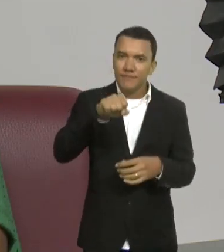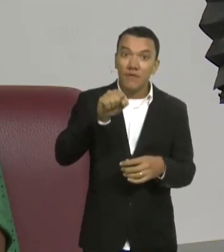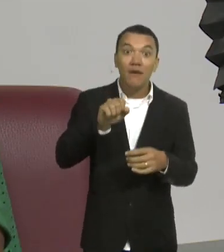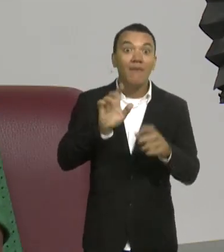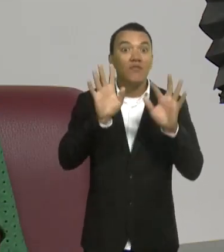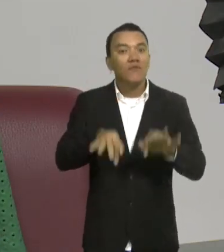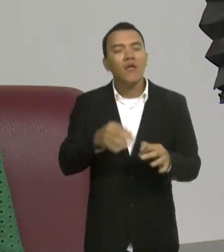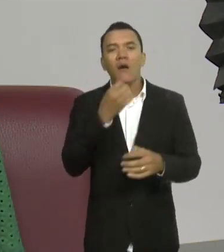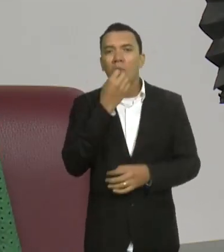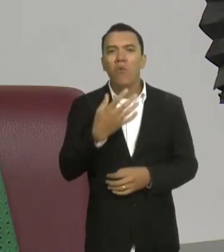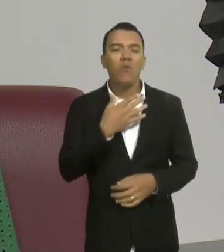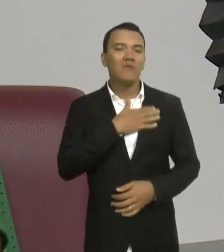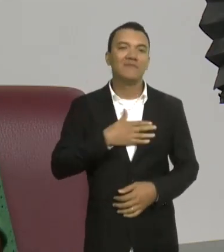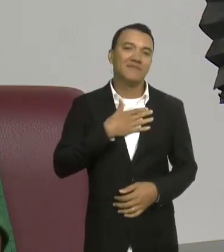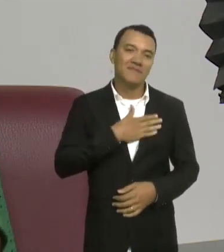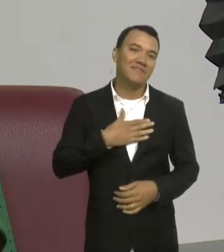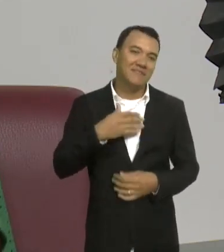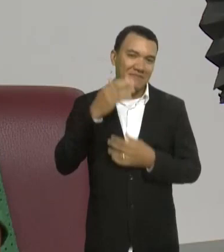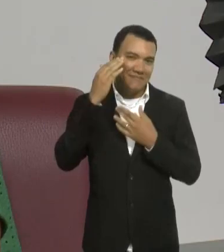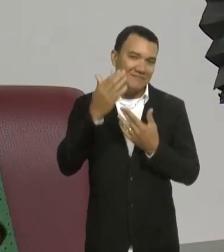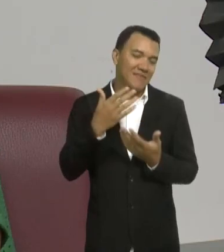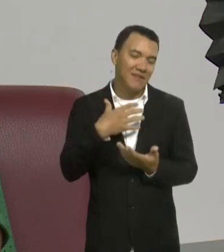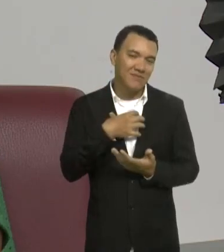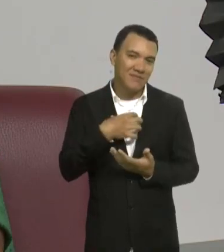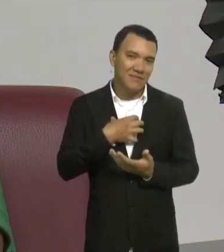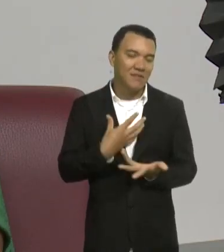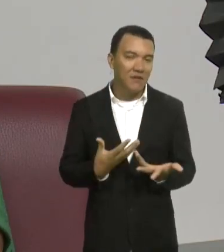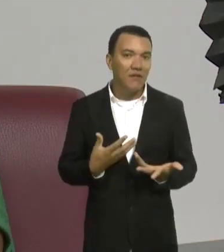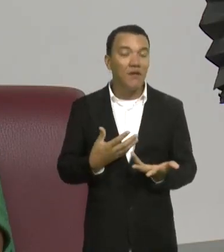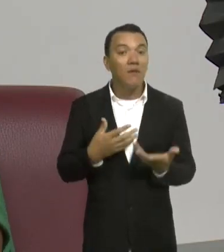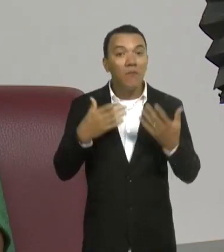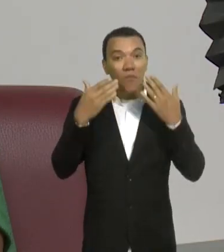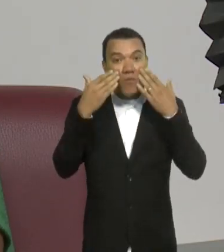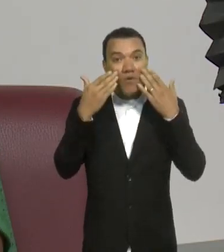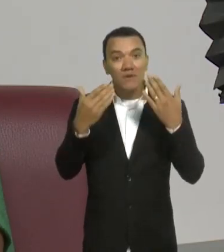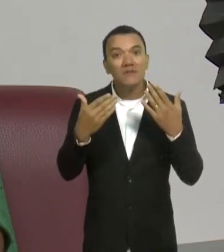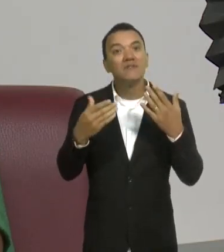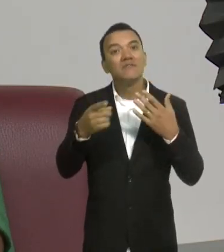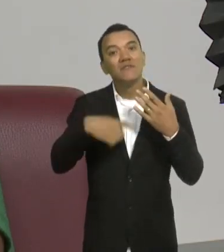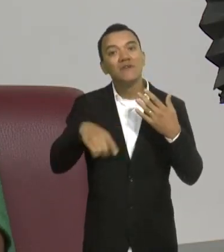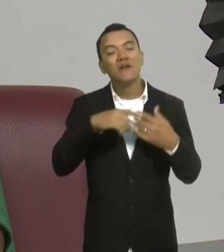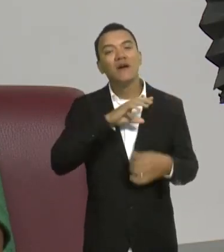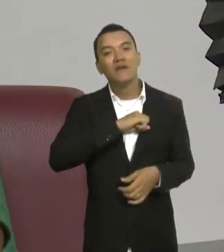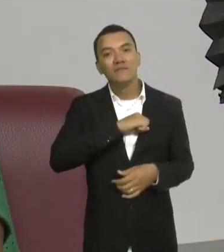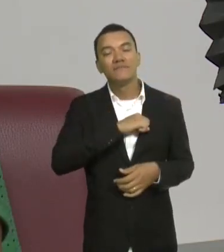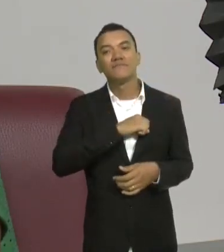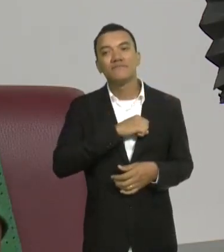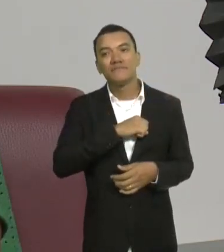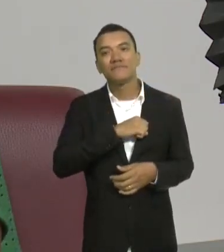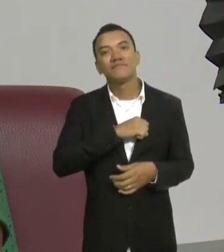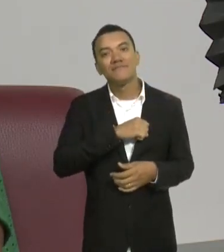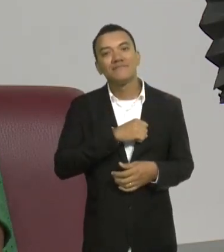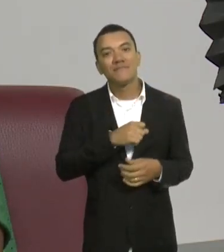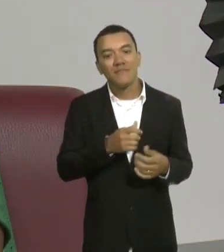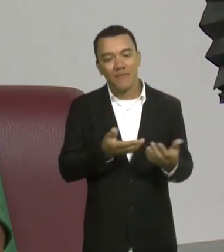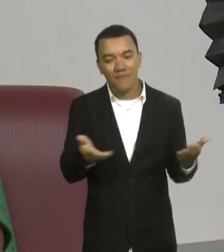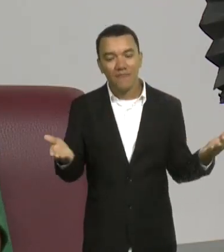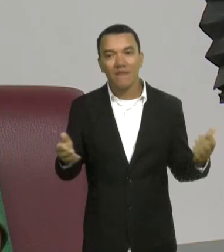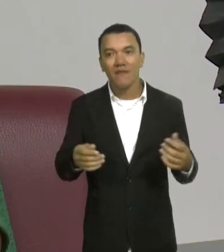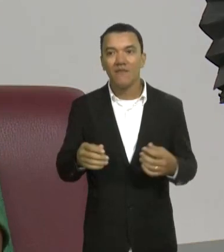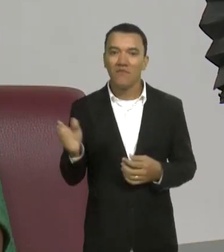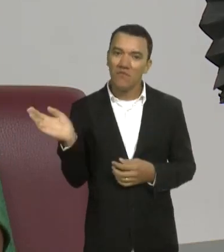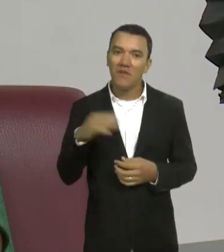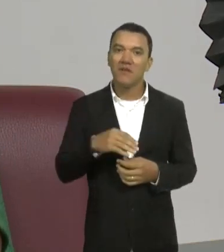muito bom, é muito gostoso, é gratificante a gente mostrar o que a gente ama. Então, vamos